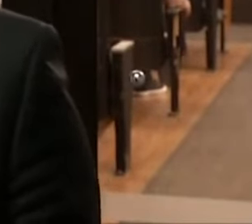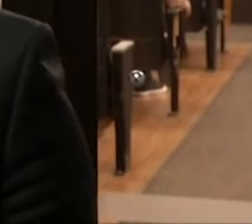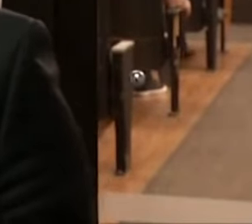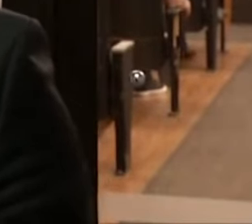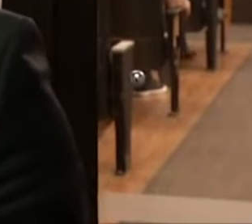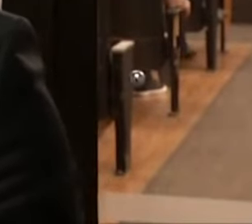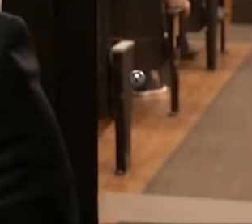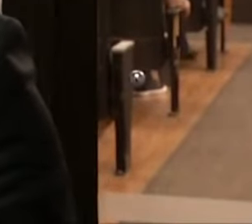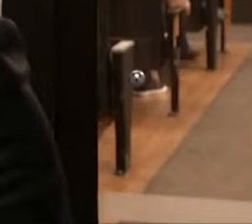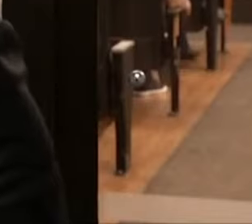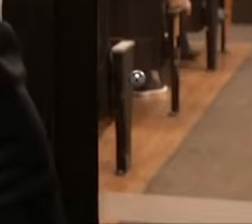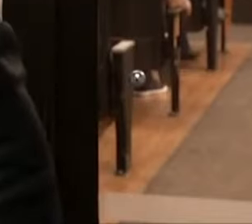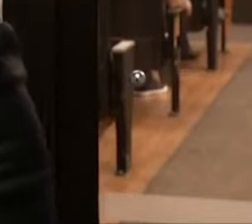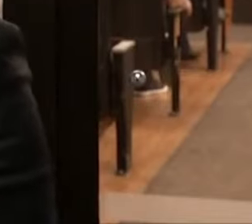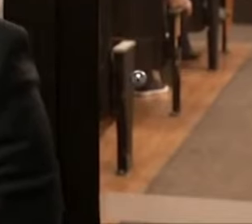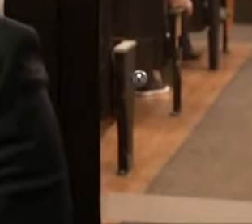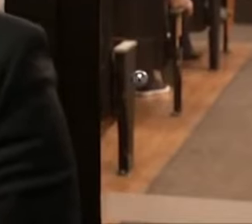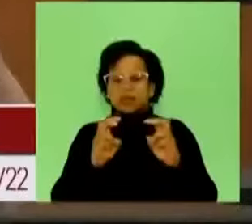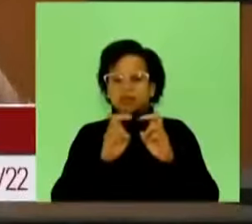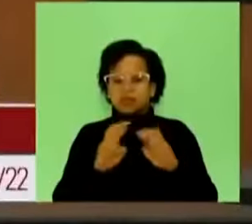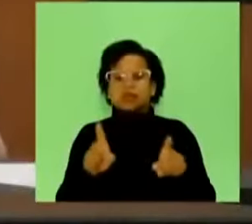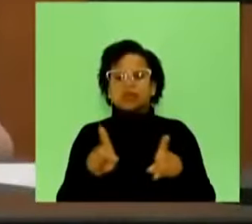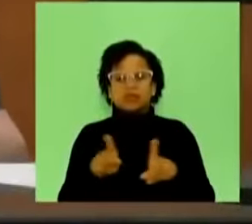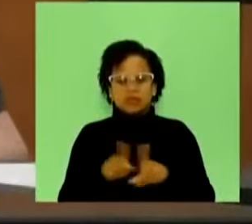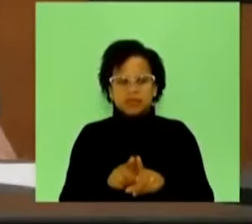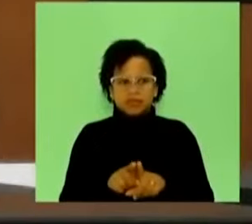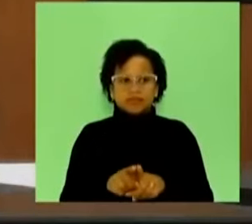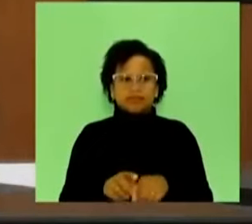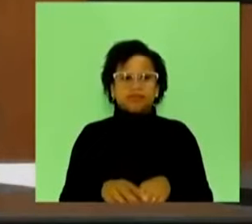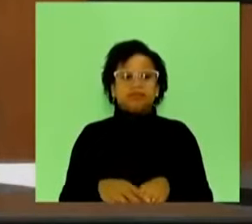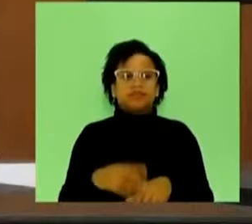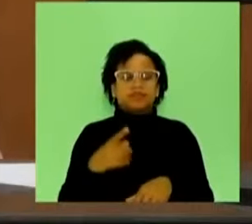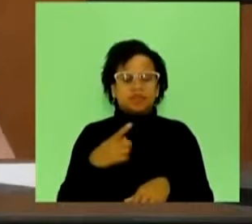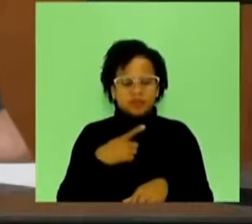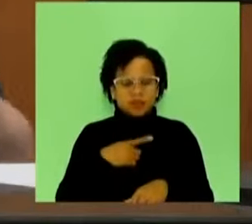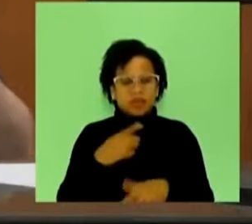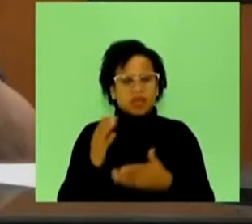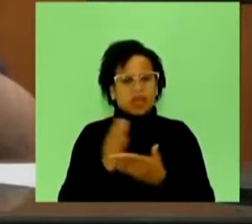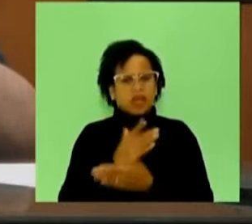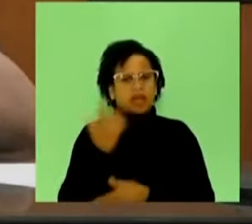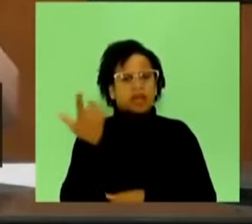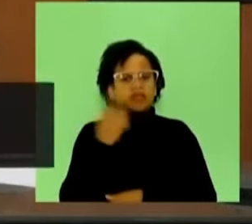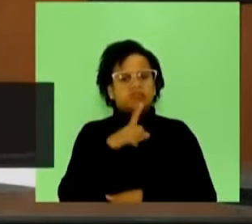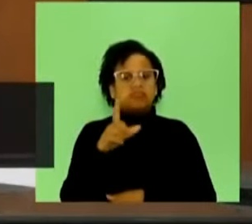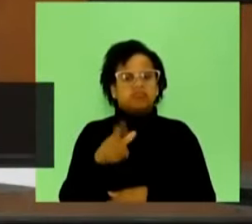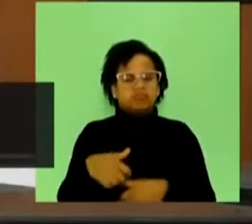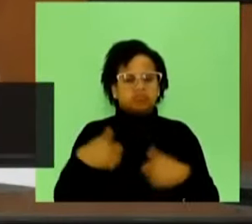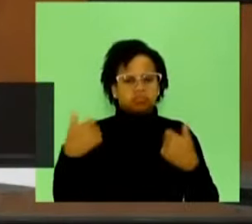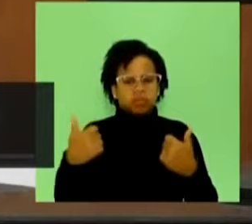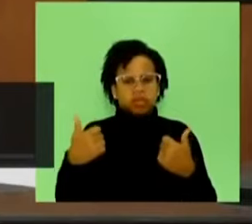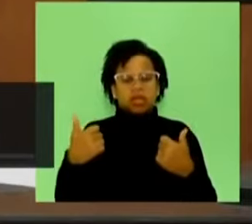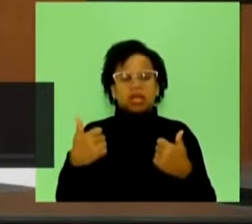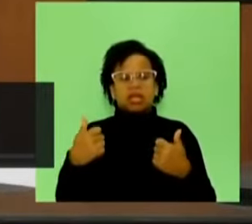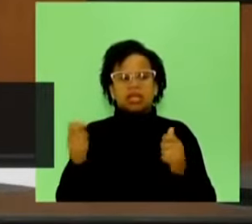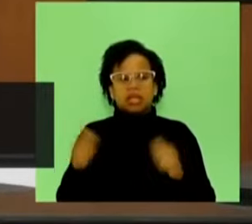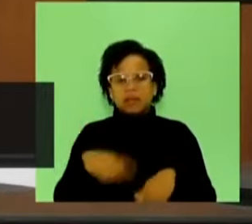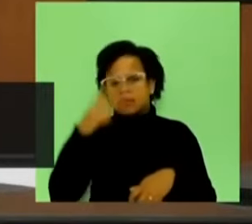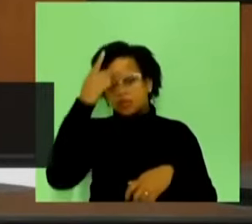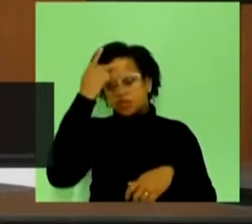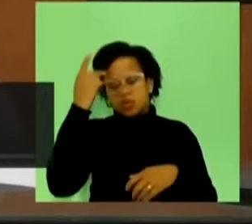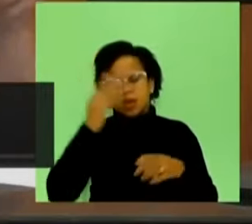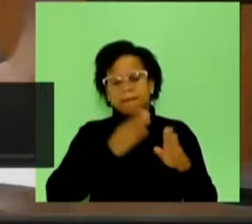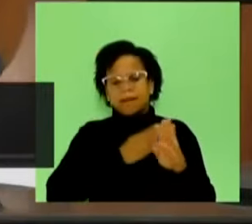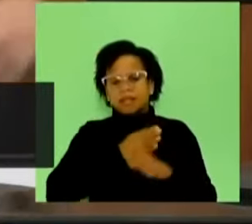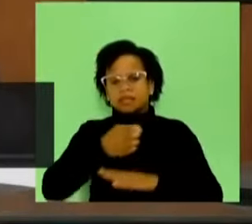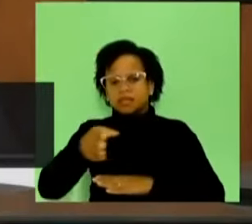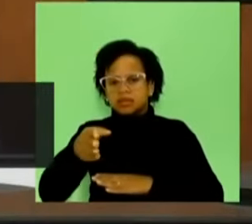Bibi, ao Ipiranga, Vila Prudente. Também tem um ganho viário, não só para quem está passando, né, pelo bairro, como eu coloquei, vindo